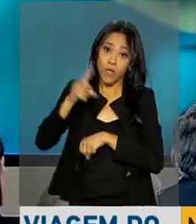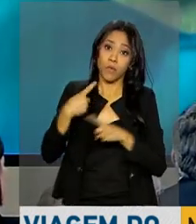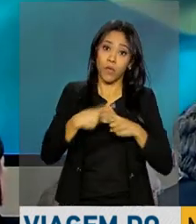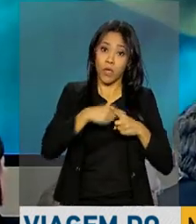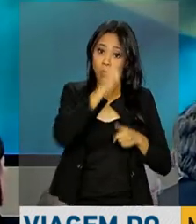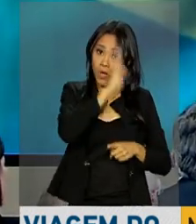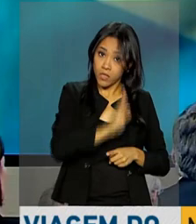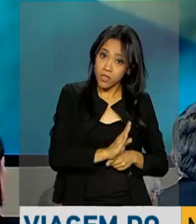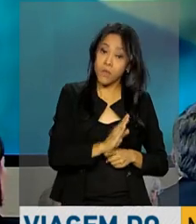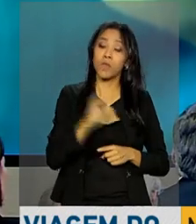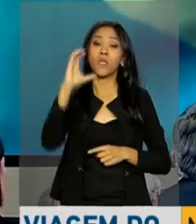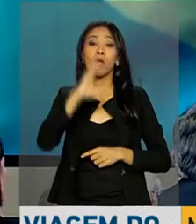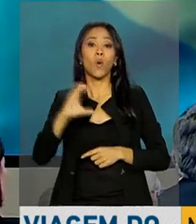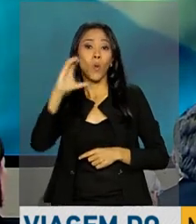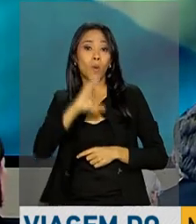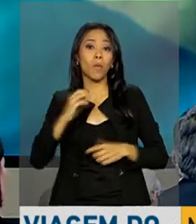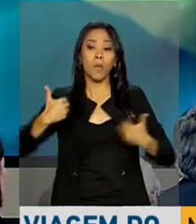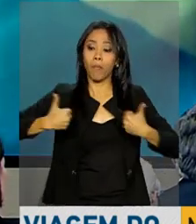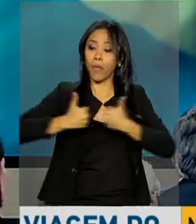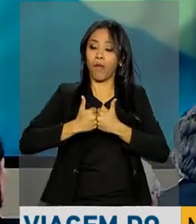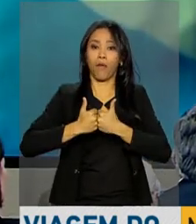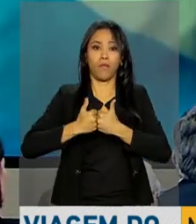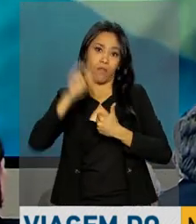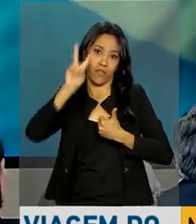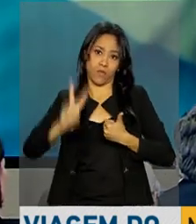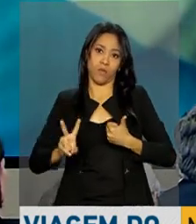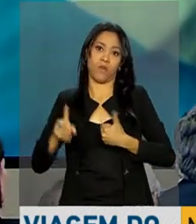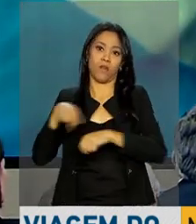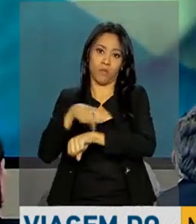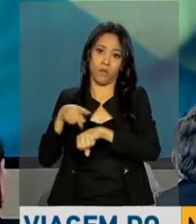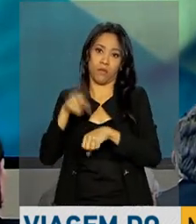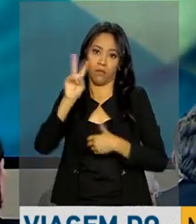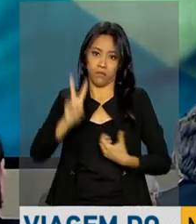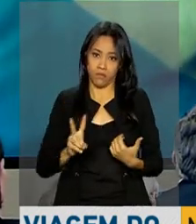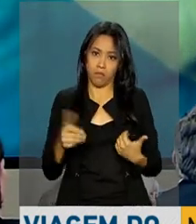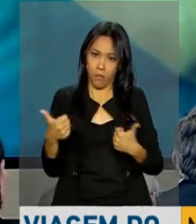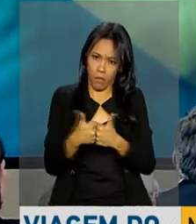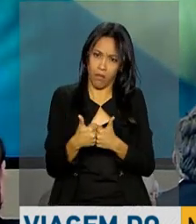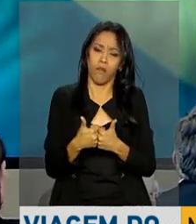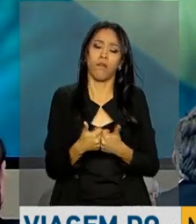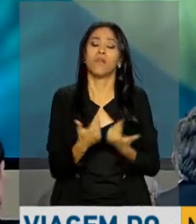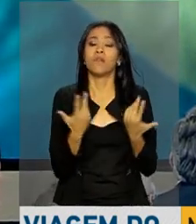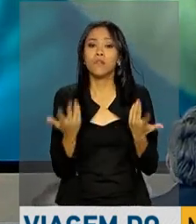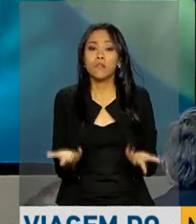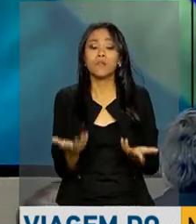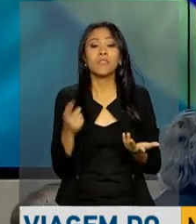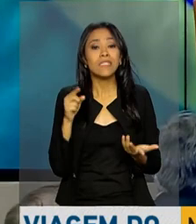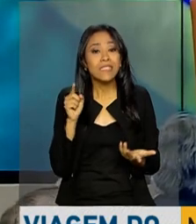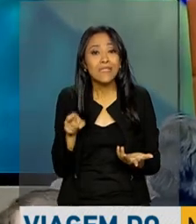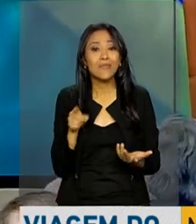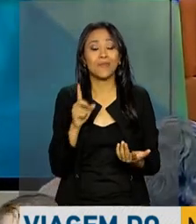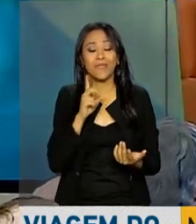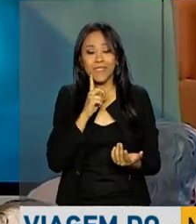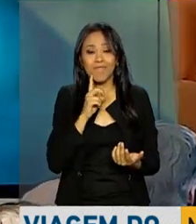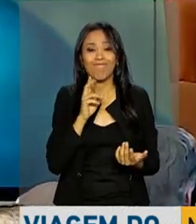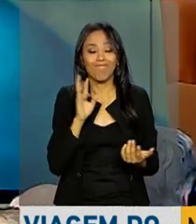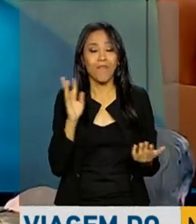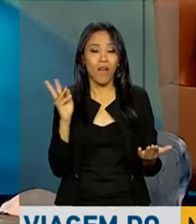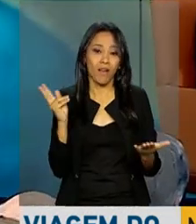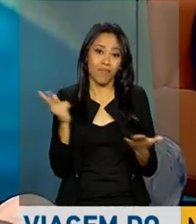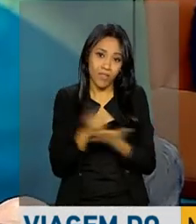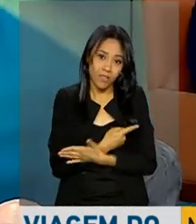Colômbia, são vizinhos da Venezuela com extensas fronteiras. Né? E isto tem causado, naturalmente,